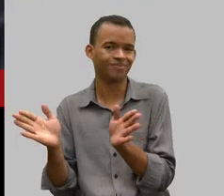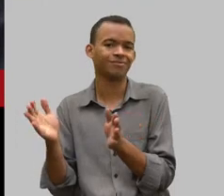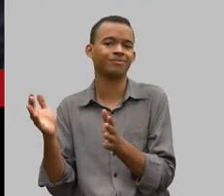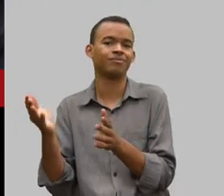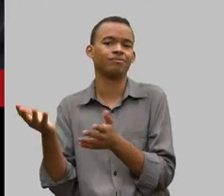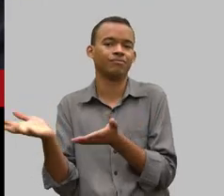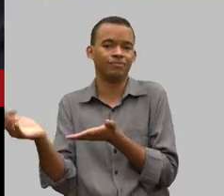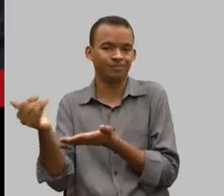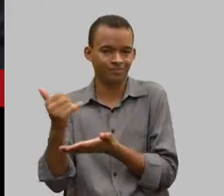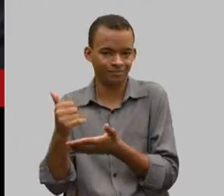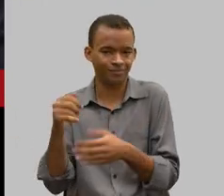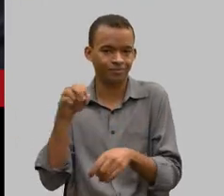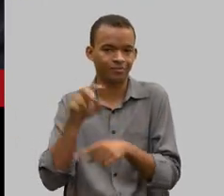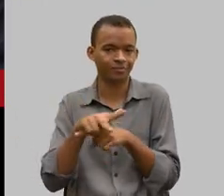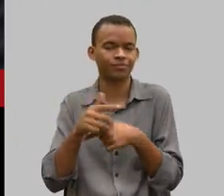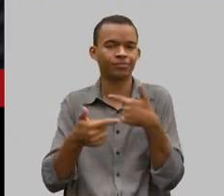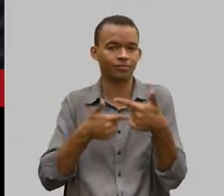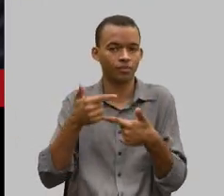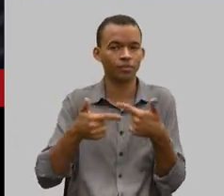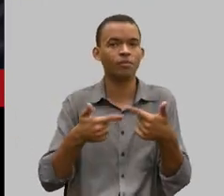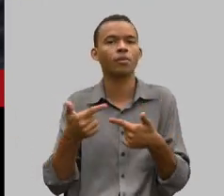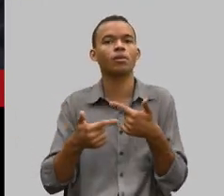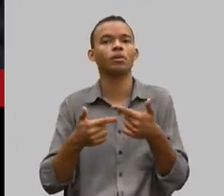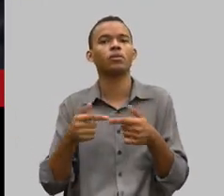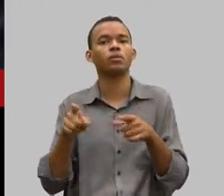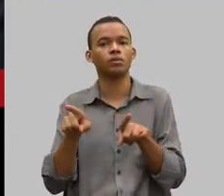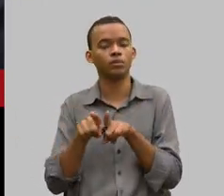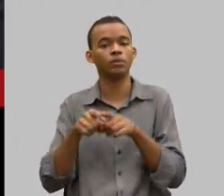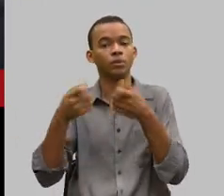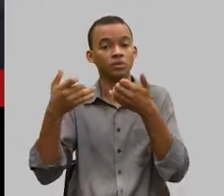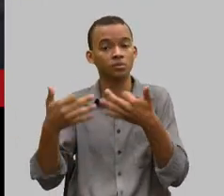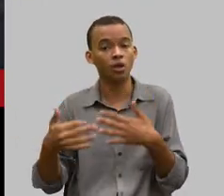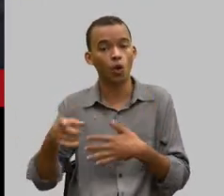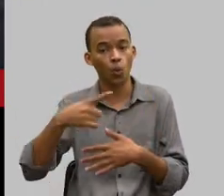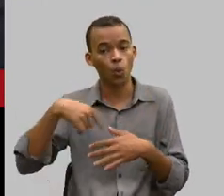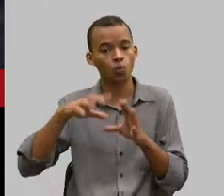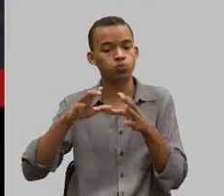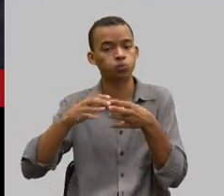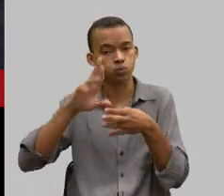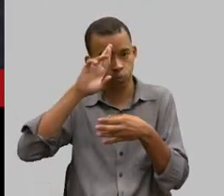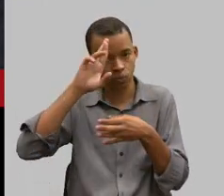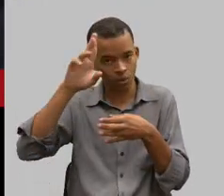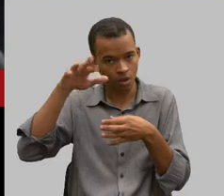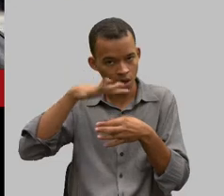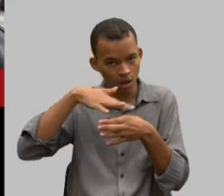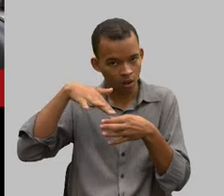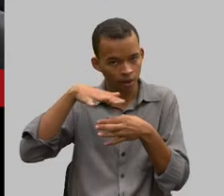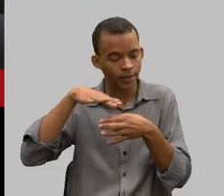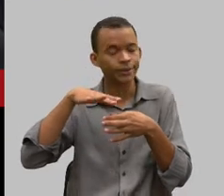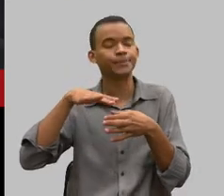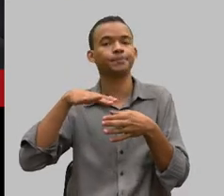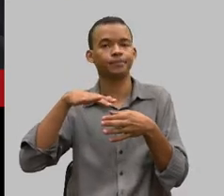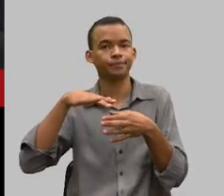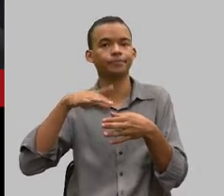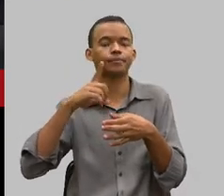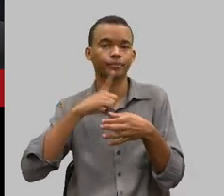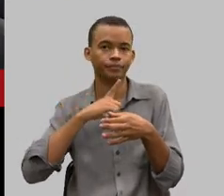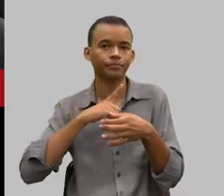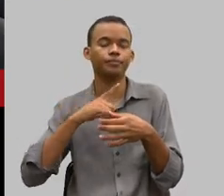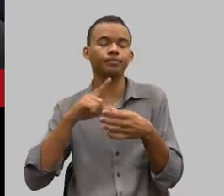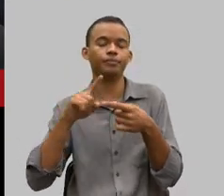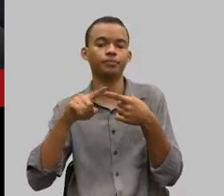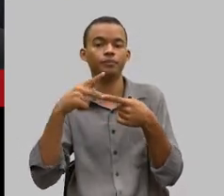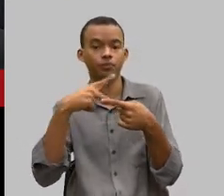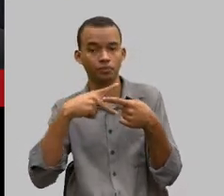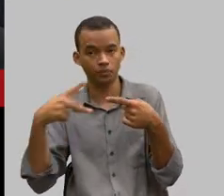que são colocados em cargo falando sobre a nossa diretoria Hoje os que estão de os a gente tem a presidência